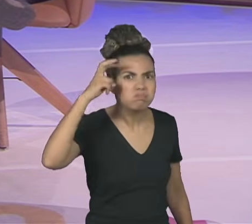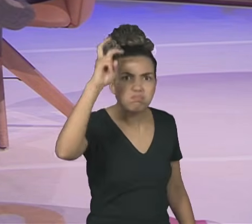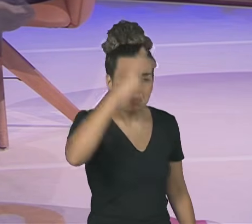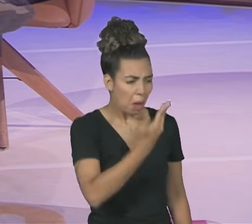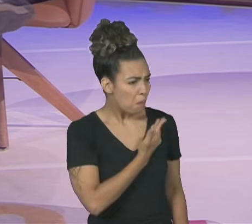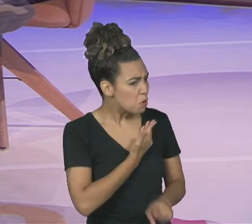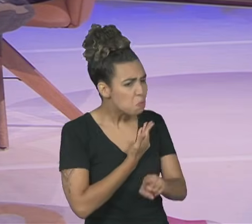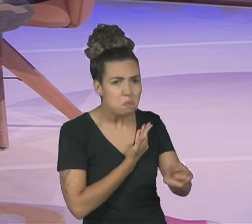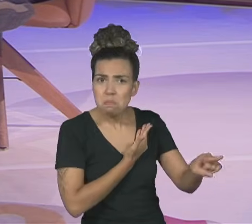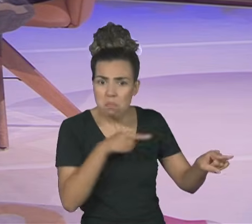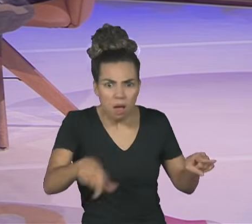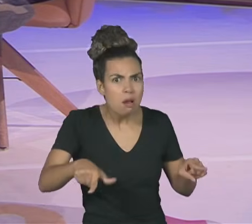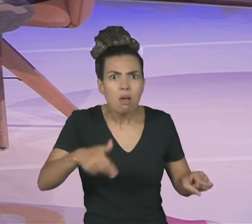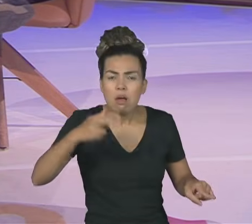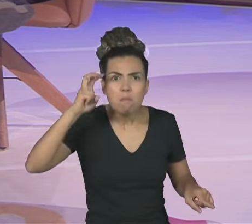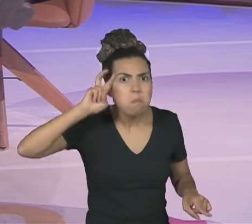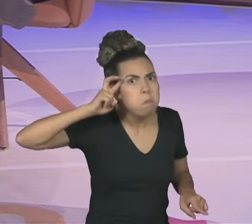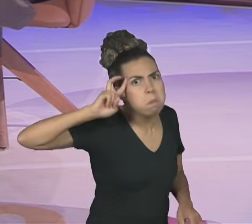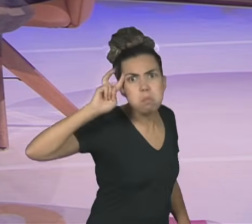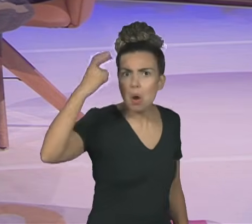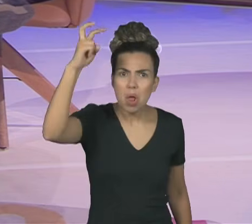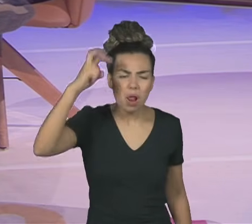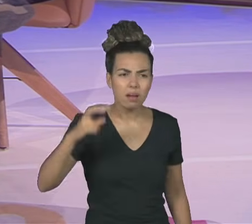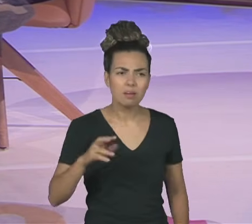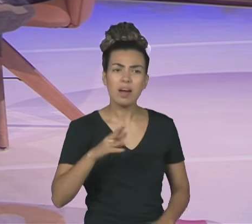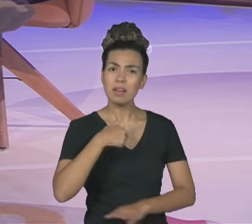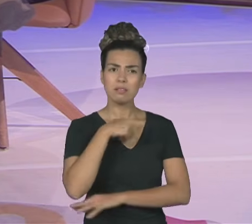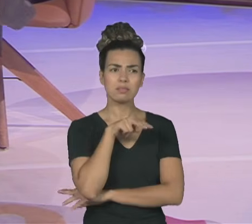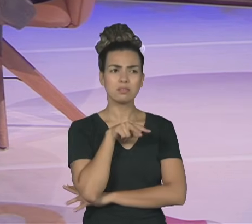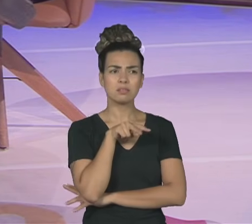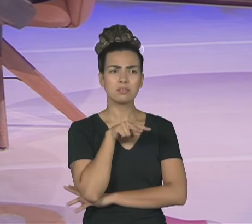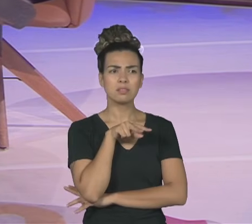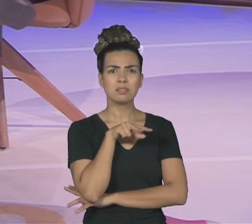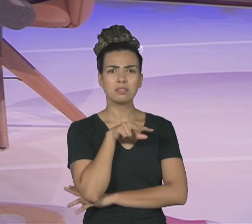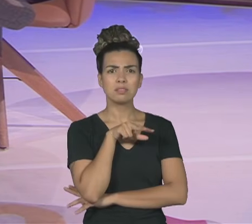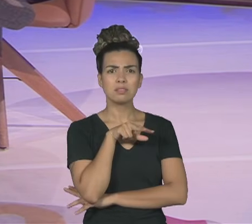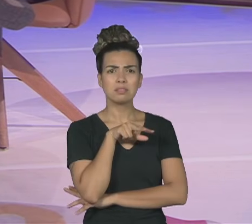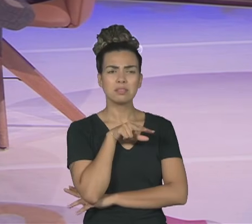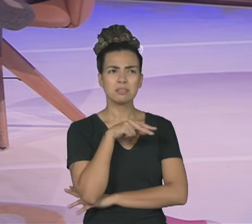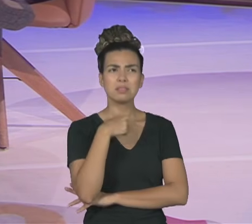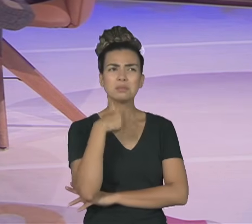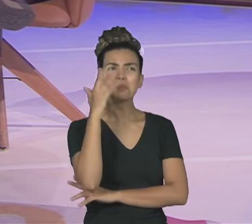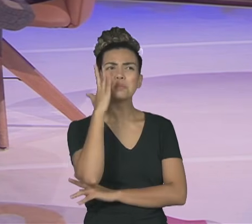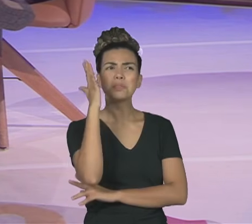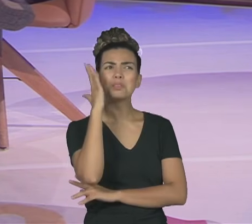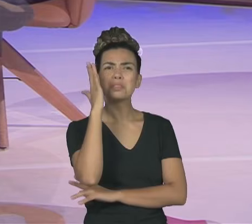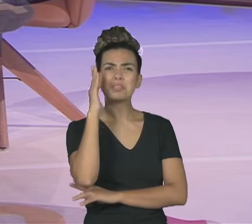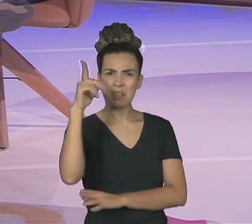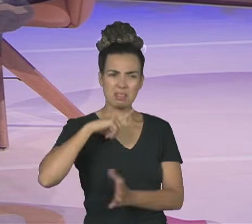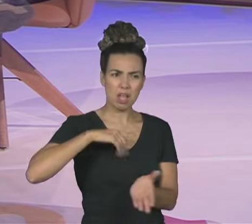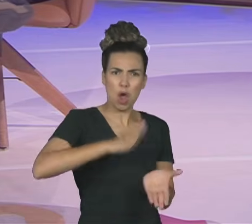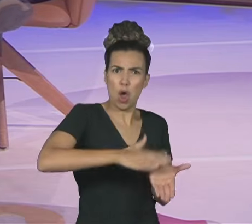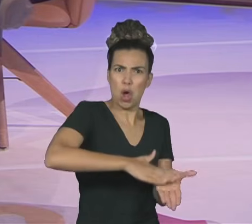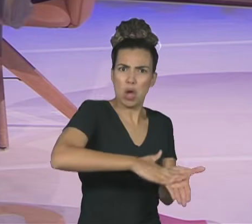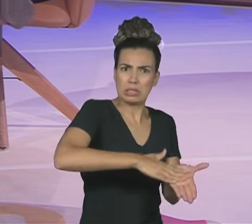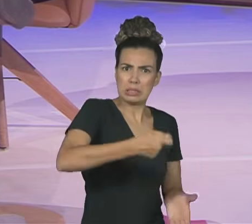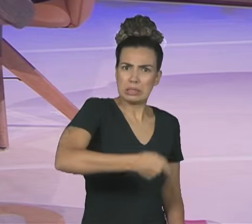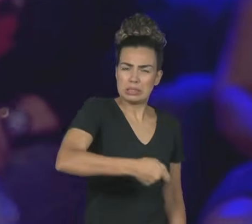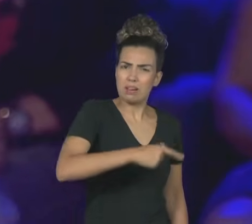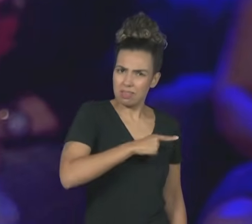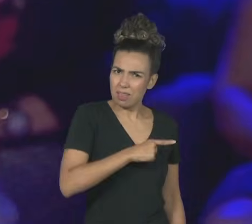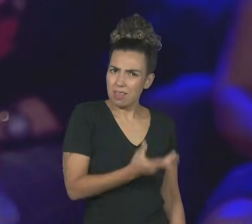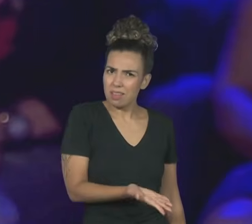fico imaginando o grau de cobrança, de dor e de medo que tem isso. Porque onde é que as pessoas começaram a